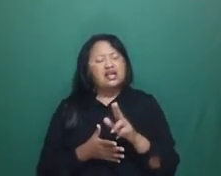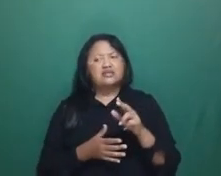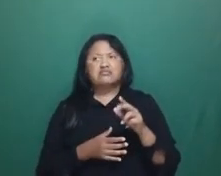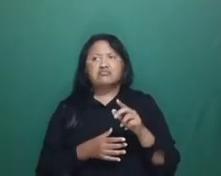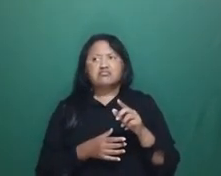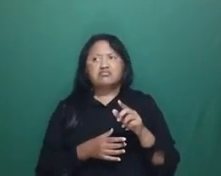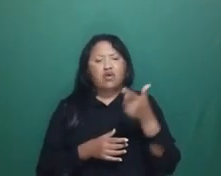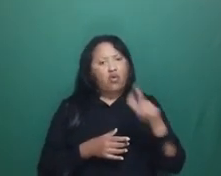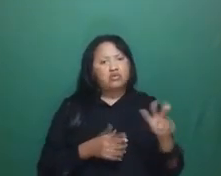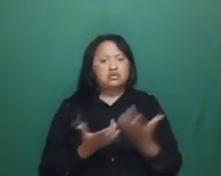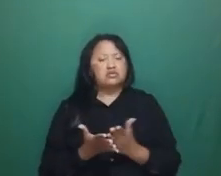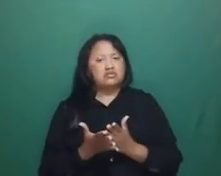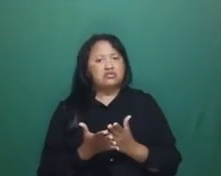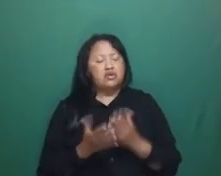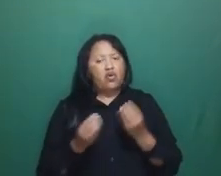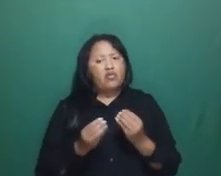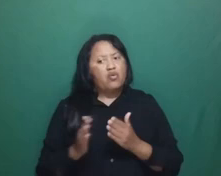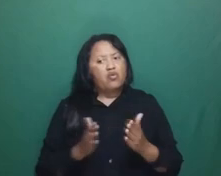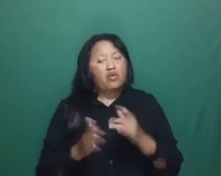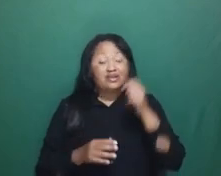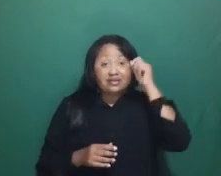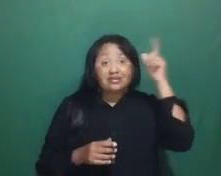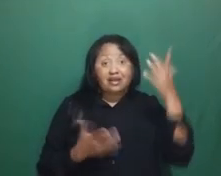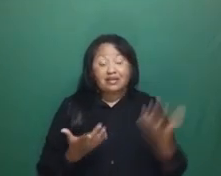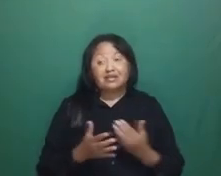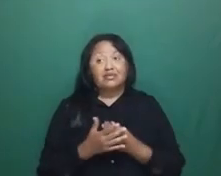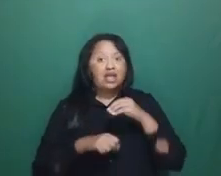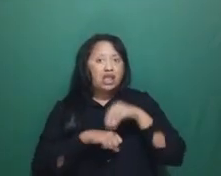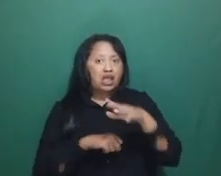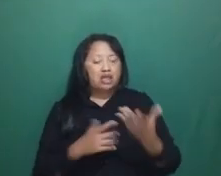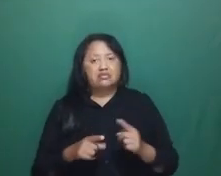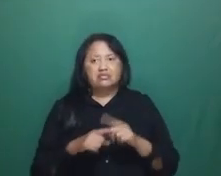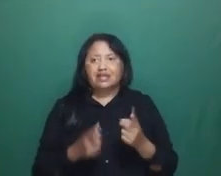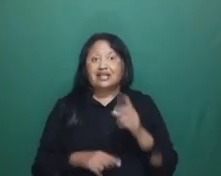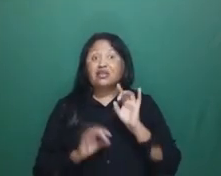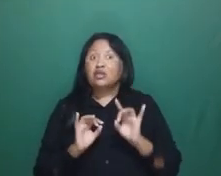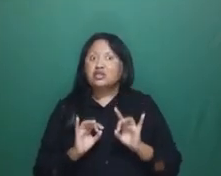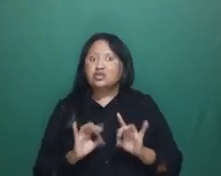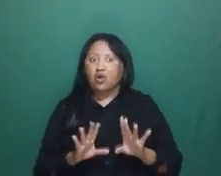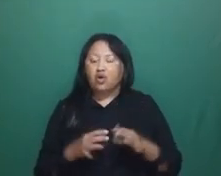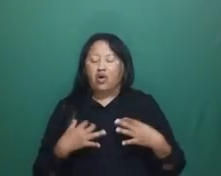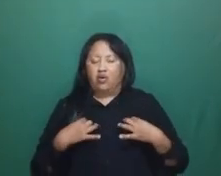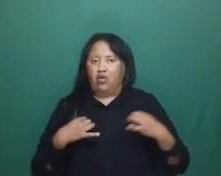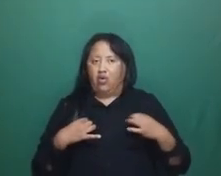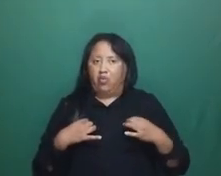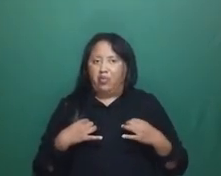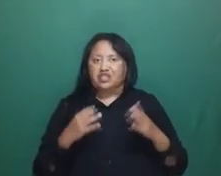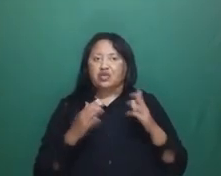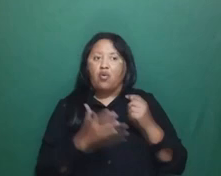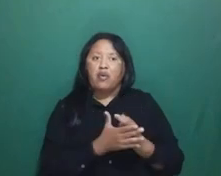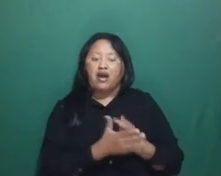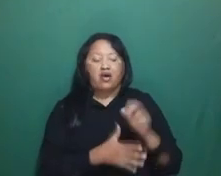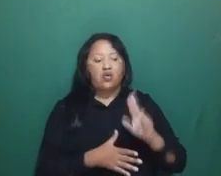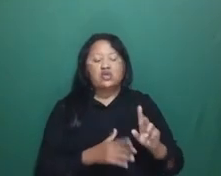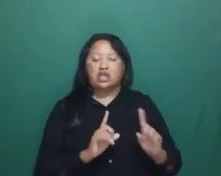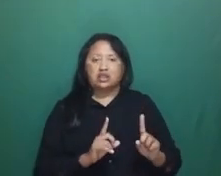usadas é com o caminho mas ele não diz que a gente precisa passar a consumir apenas peças de brechó o problema tá no